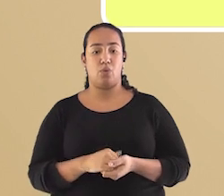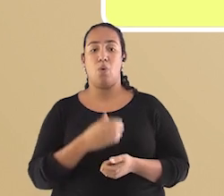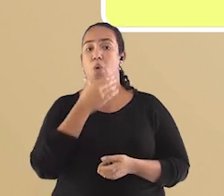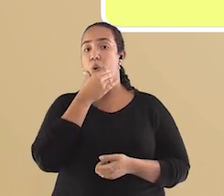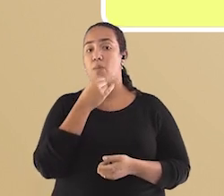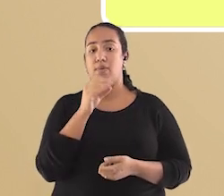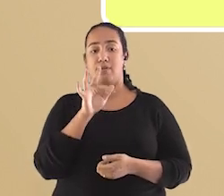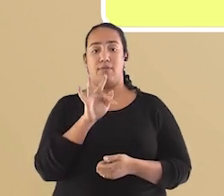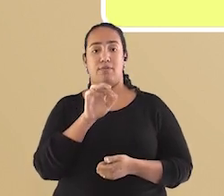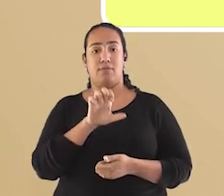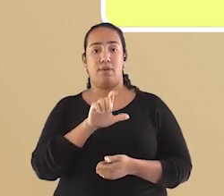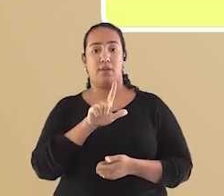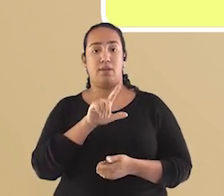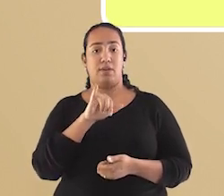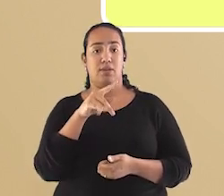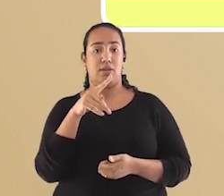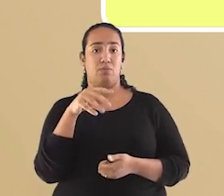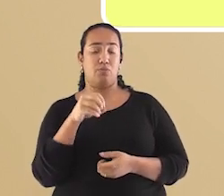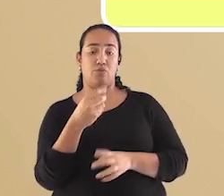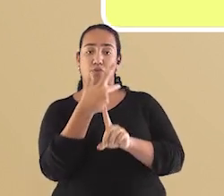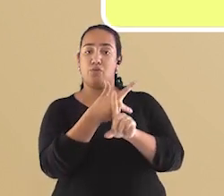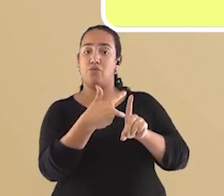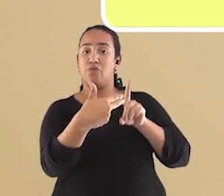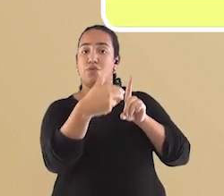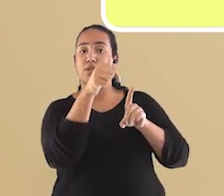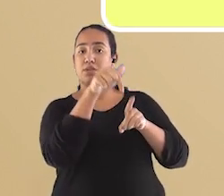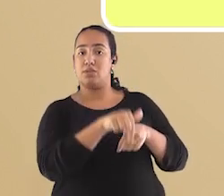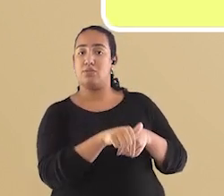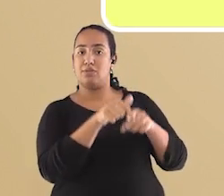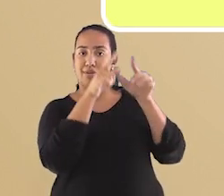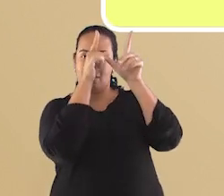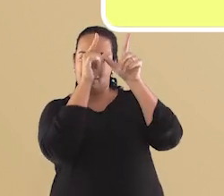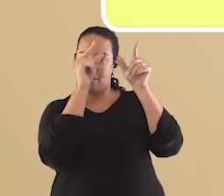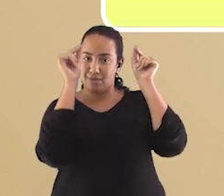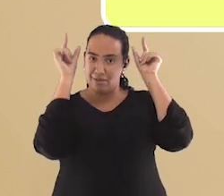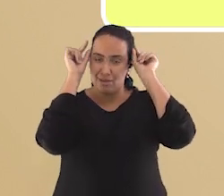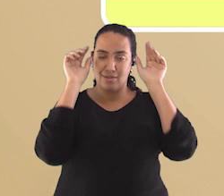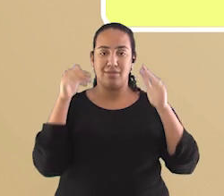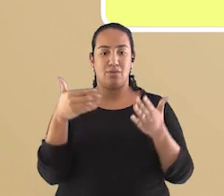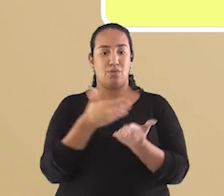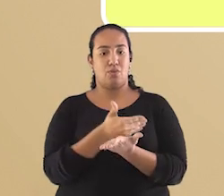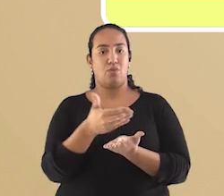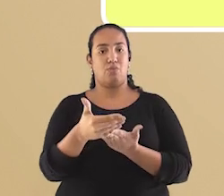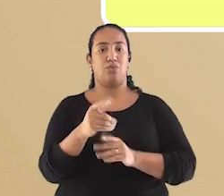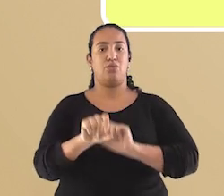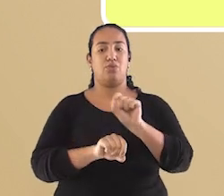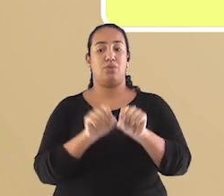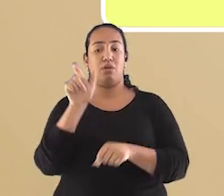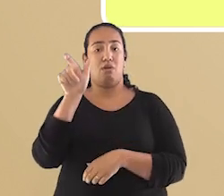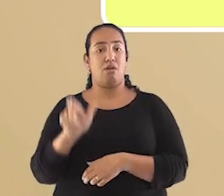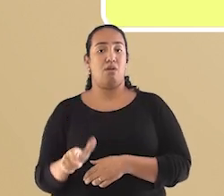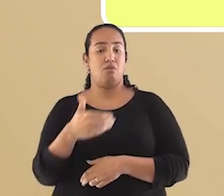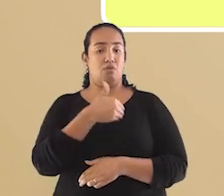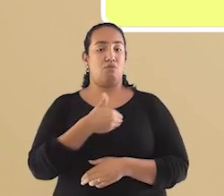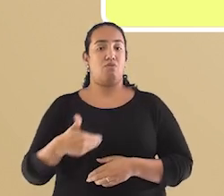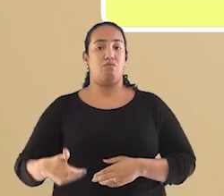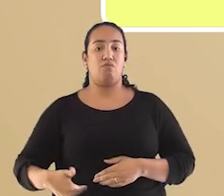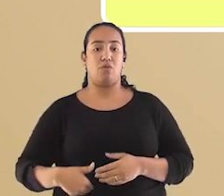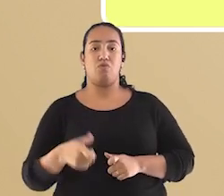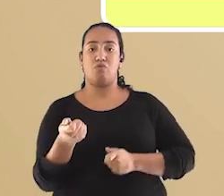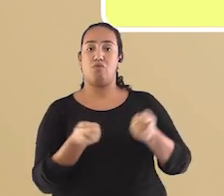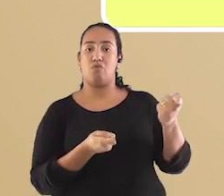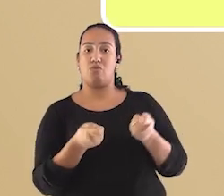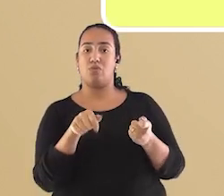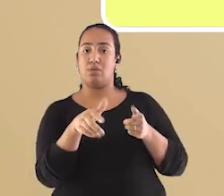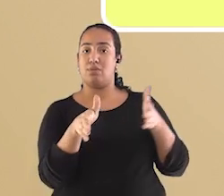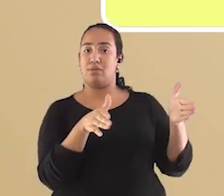Macedônia venceu uma liga grega liderada por Atenas e Tebas e marcou o início do domínio macedônico na região. Esse